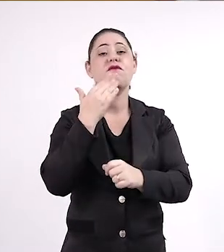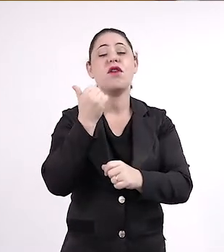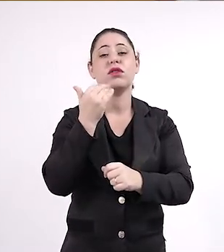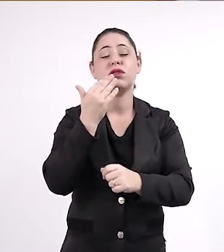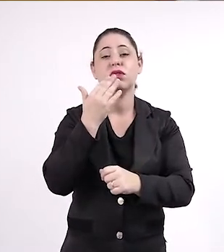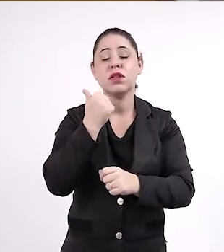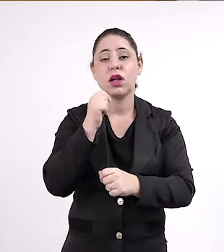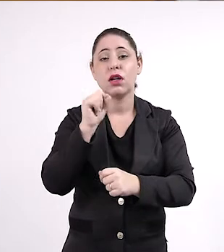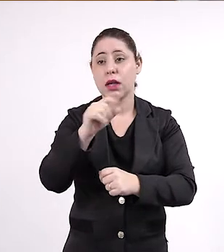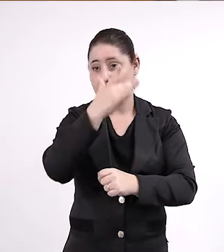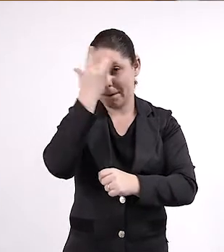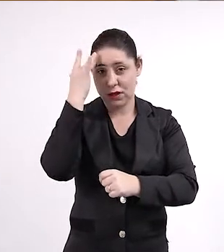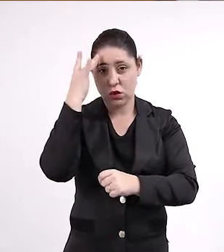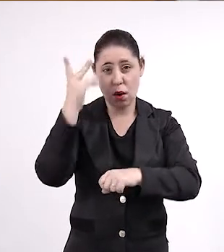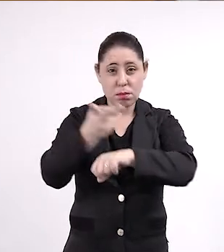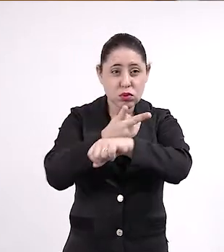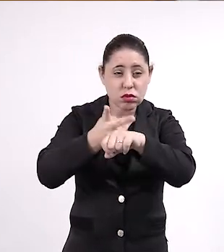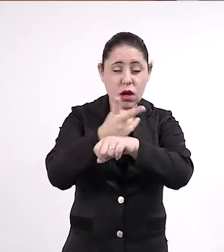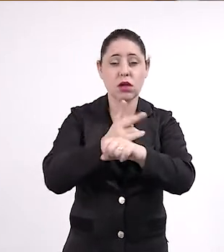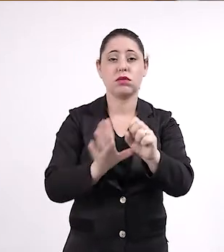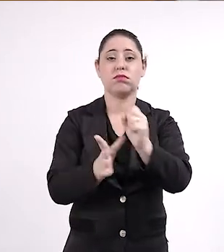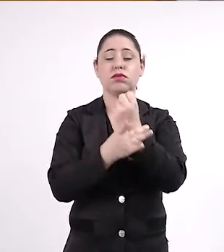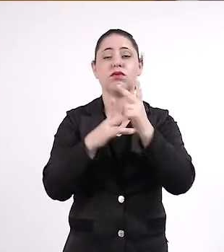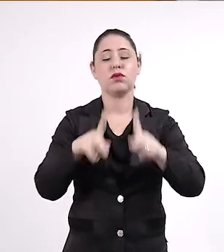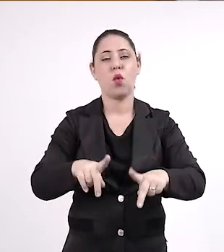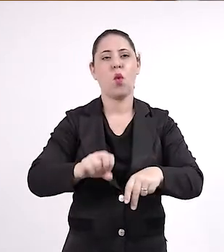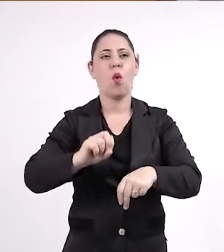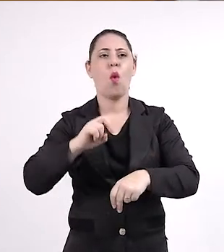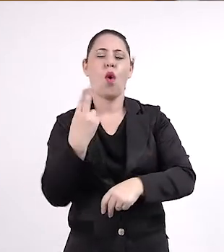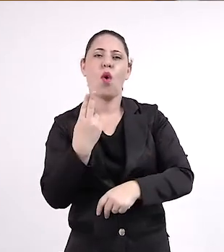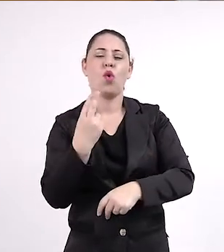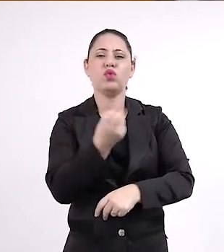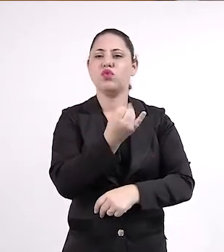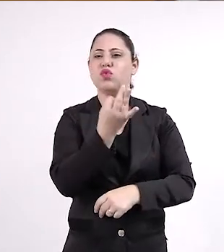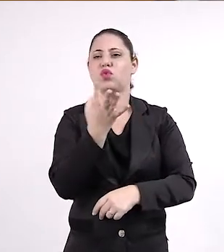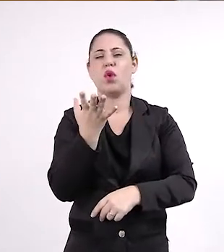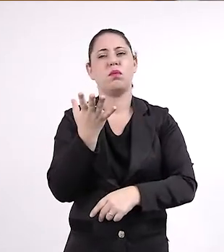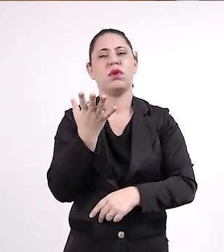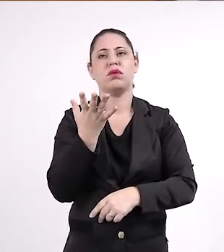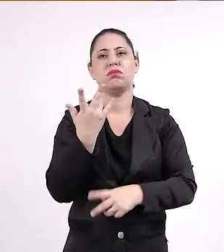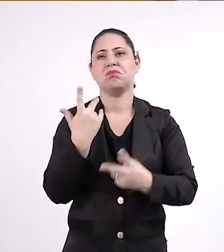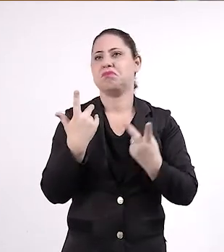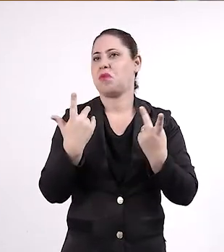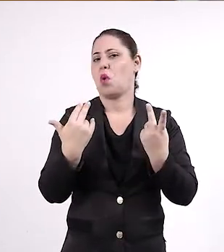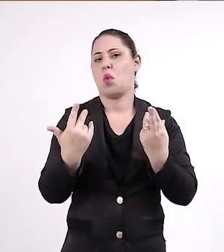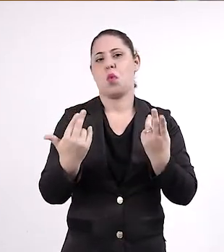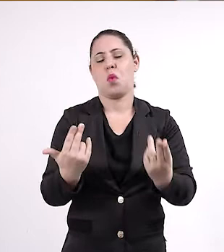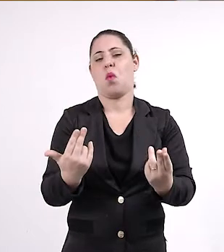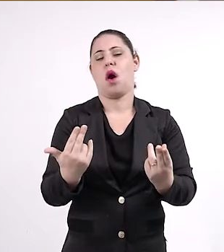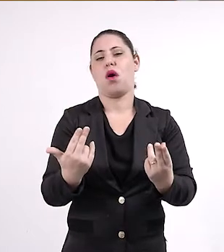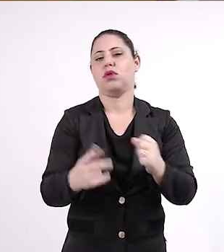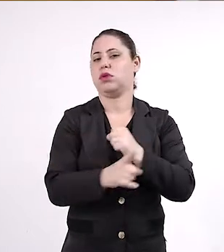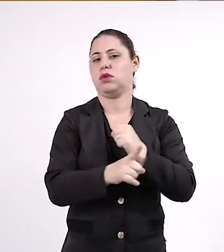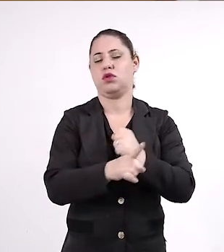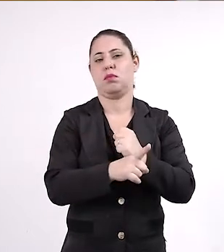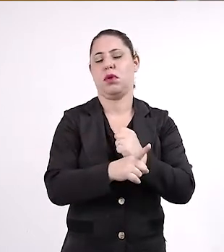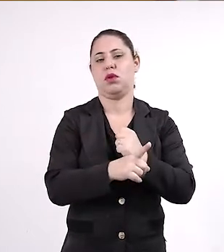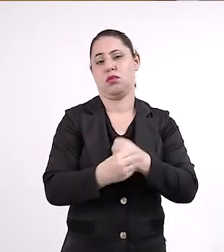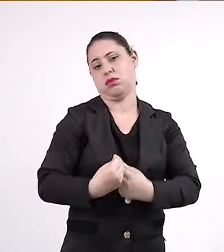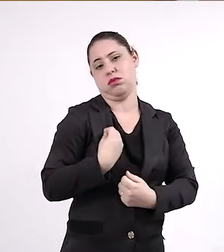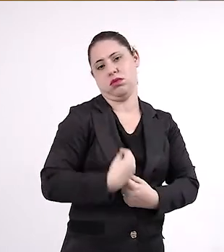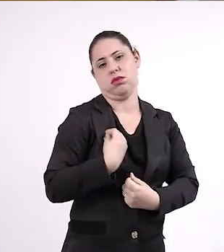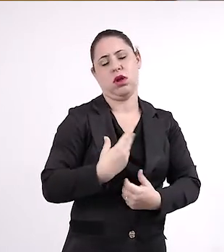acabou facilitando com que as pessoas buscassem a defensoria ou esse número se manteve estável em relação ao atendimento padrão que já